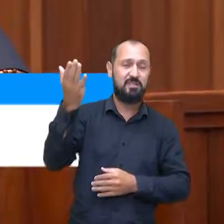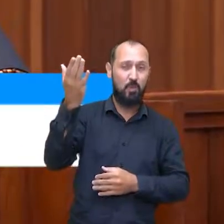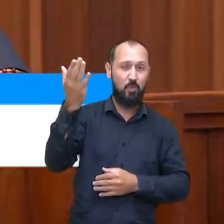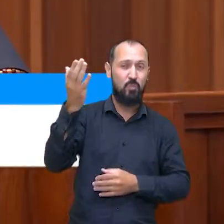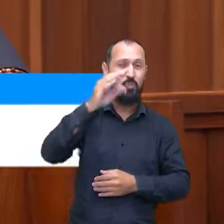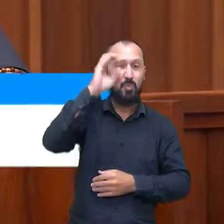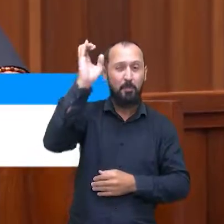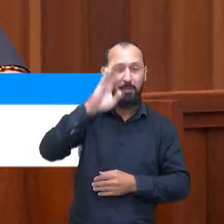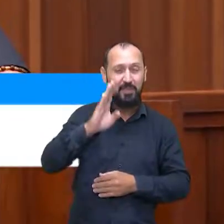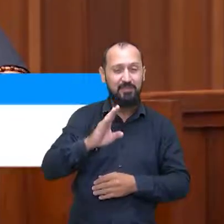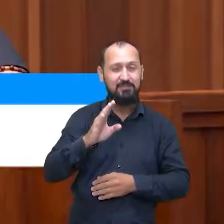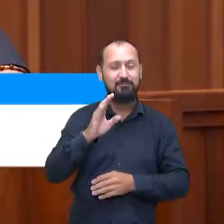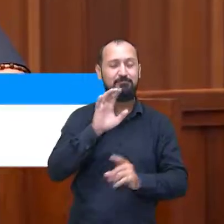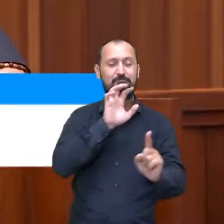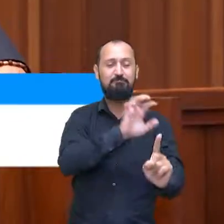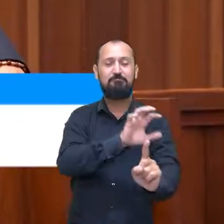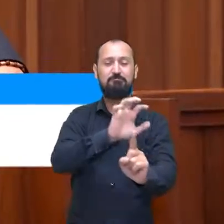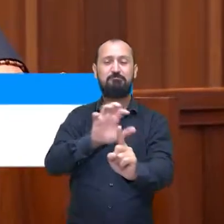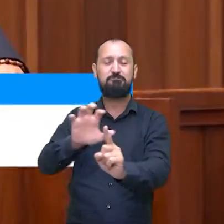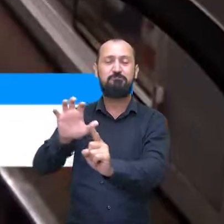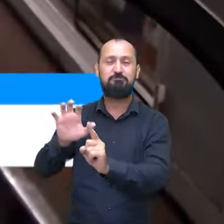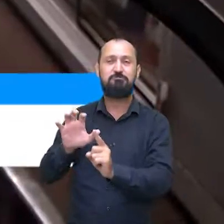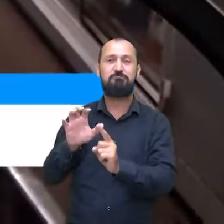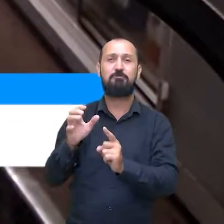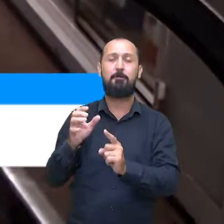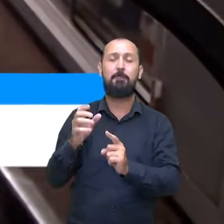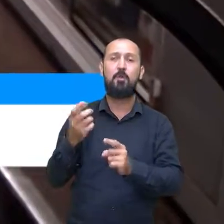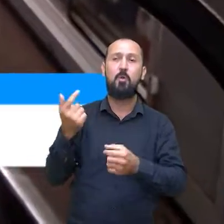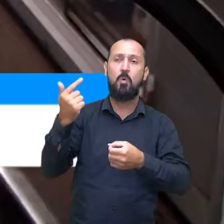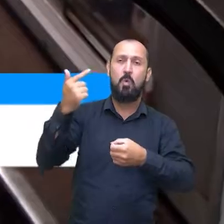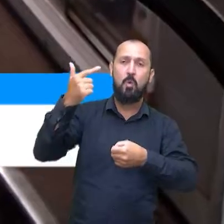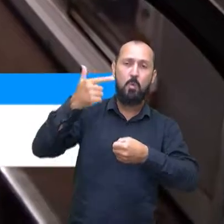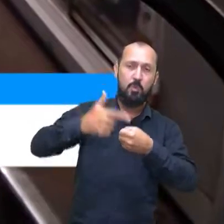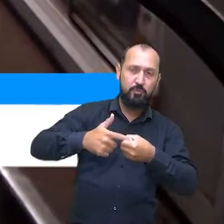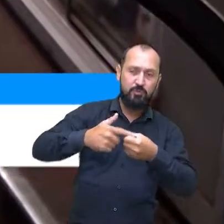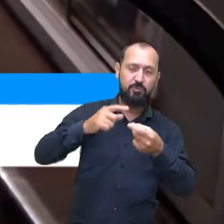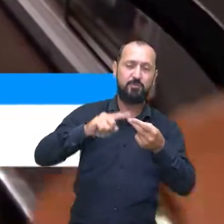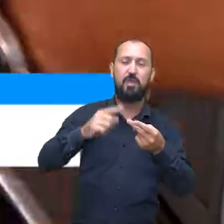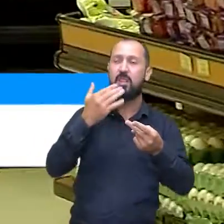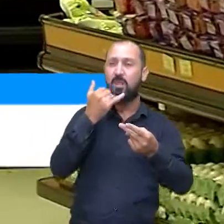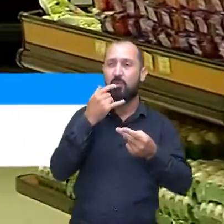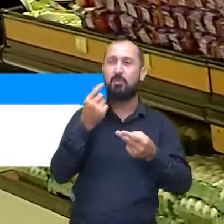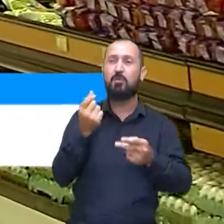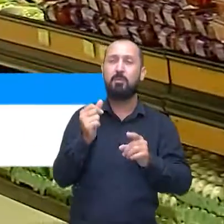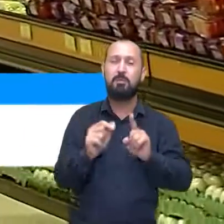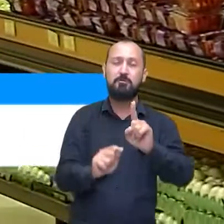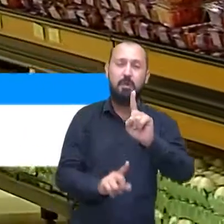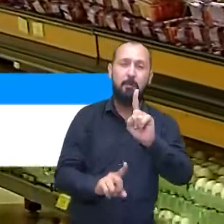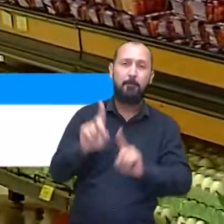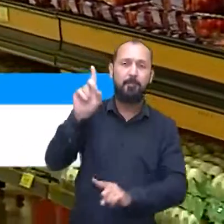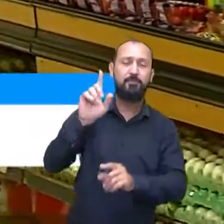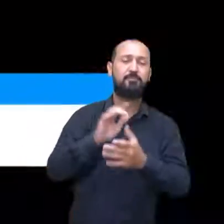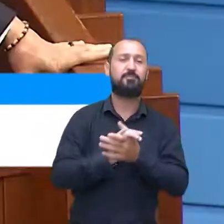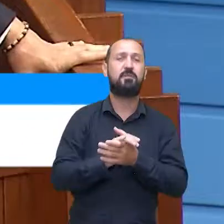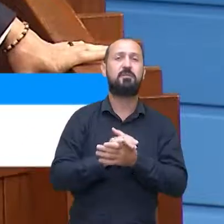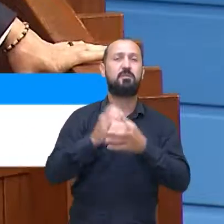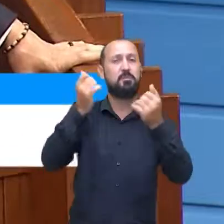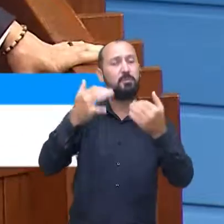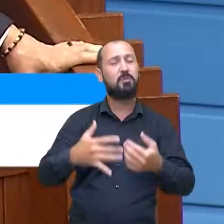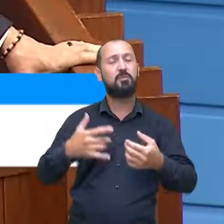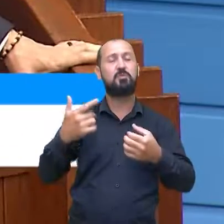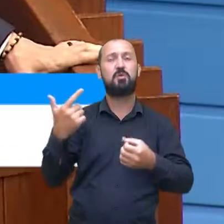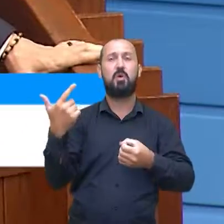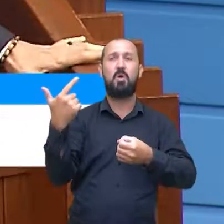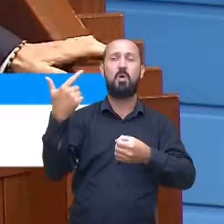no Brasil, que tem atingido diretamente o consumidor com o alto valor dos combustíveis e dos alimentos. Eu falo